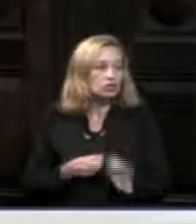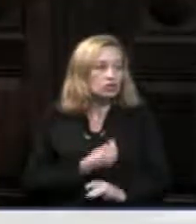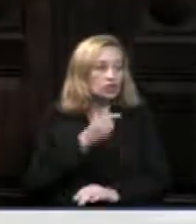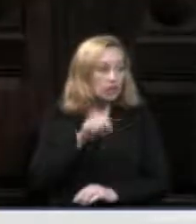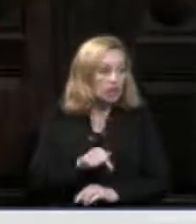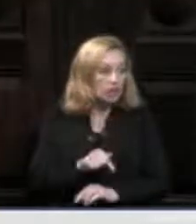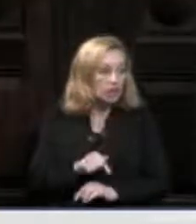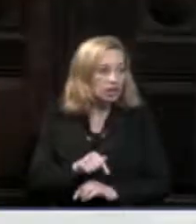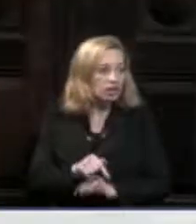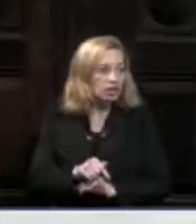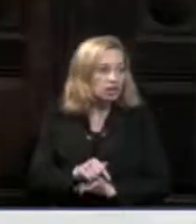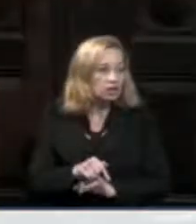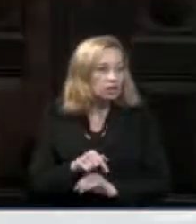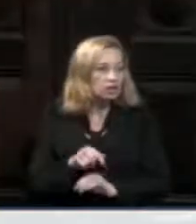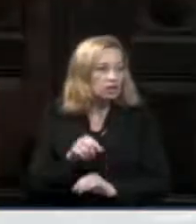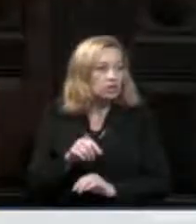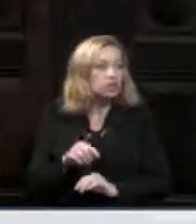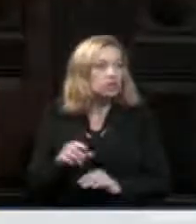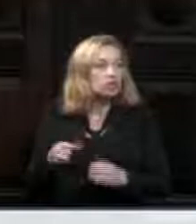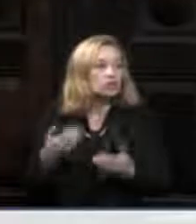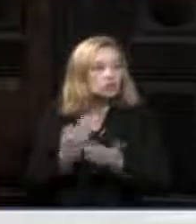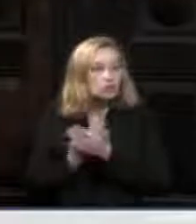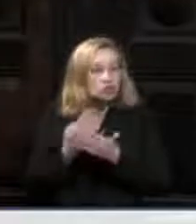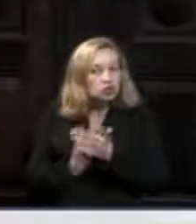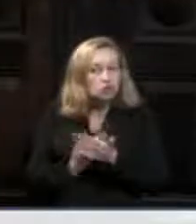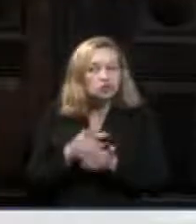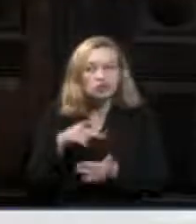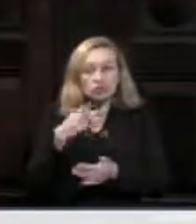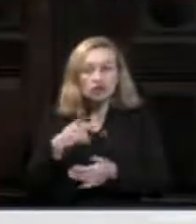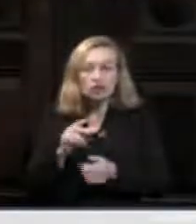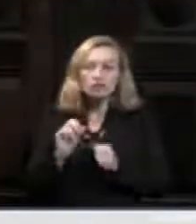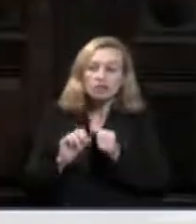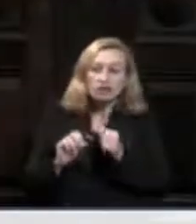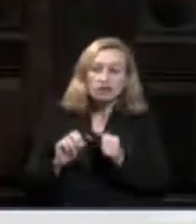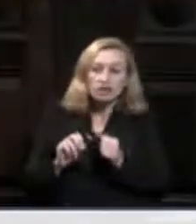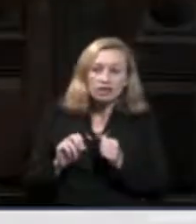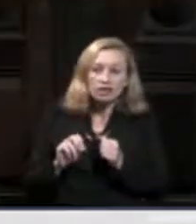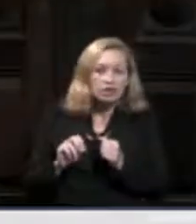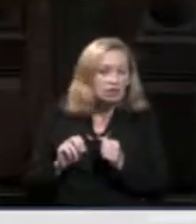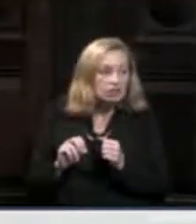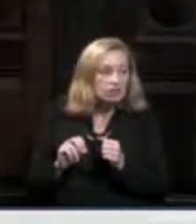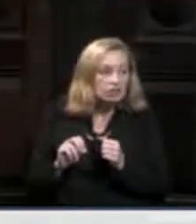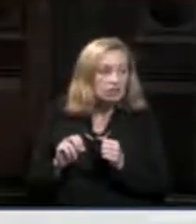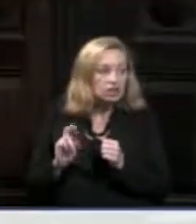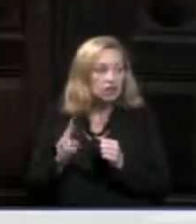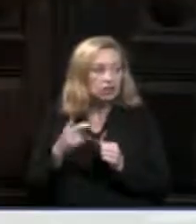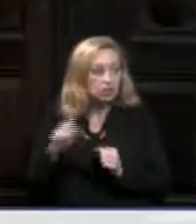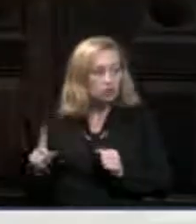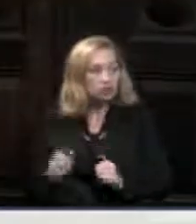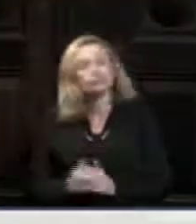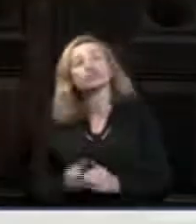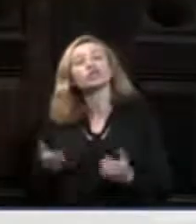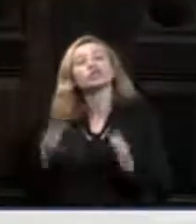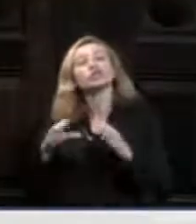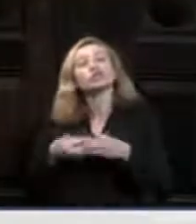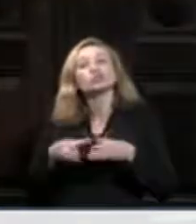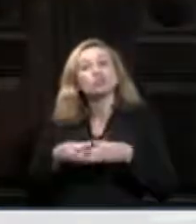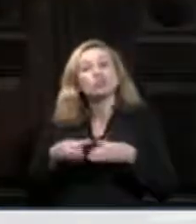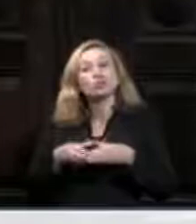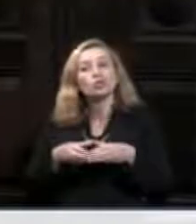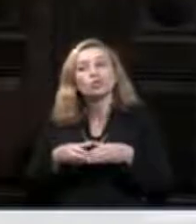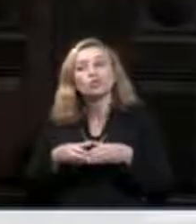para que no estudo se diga o que se vai fazer, onde se vai fazer. E neste grupo, o que